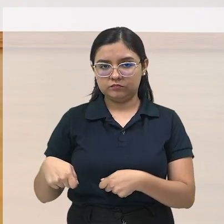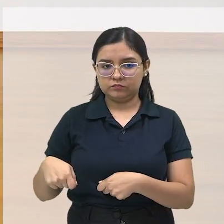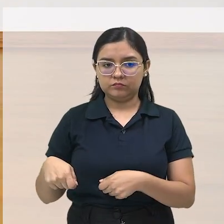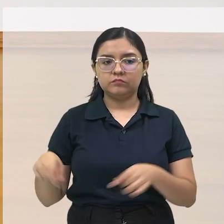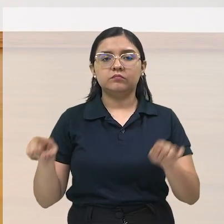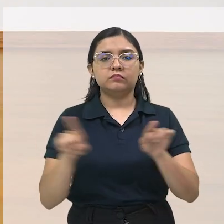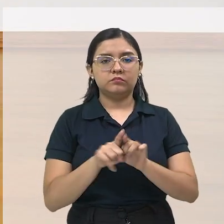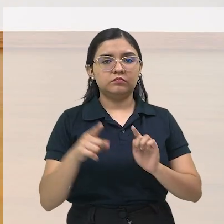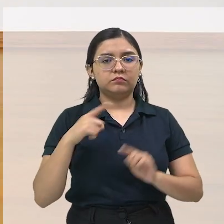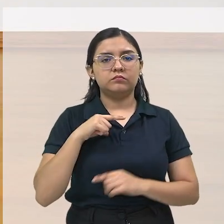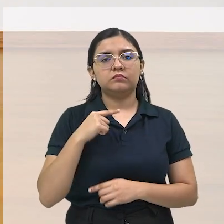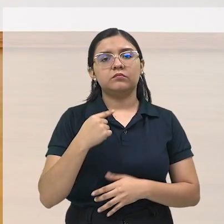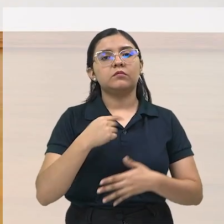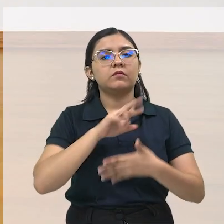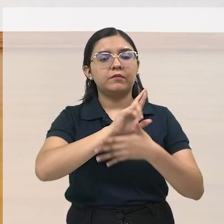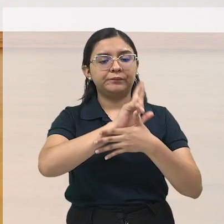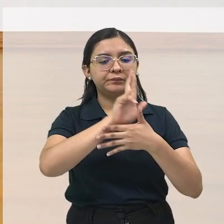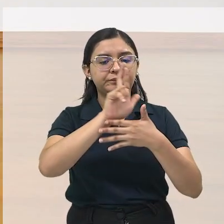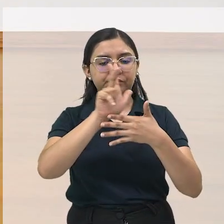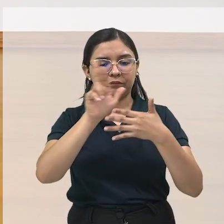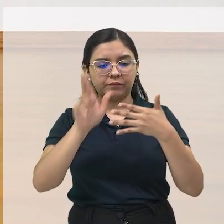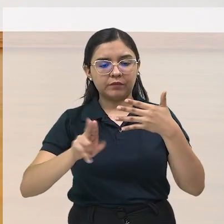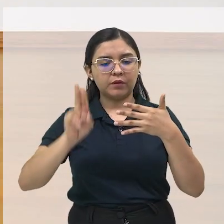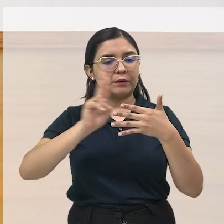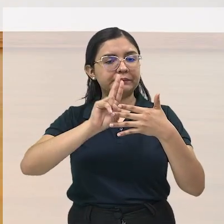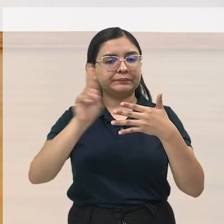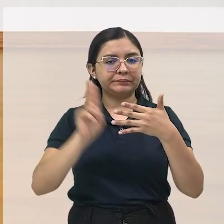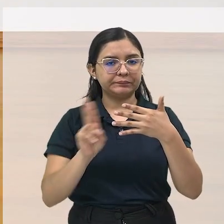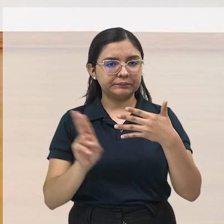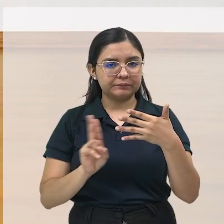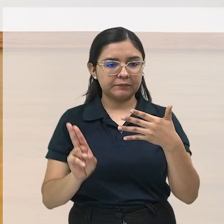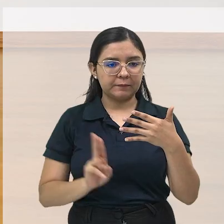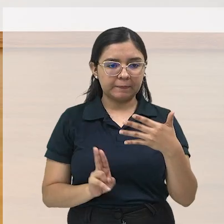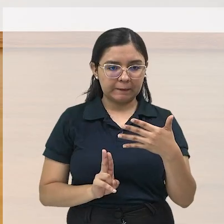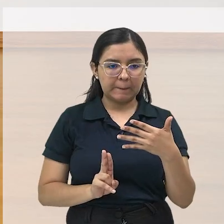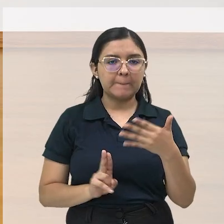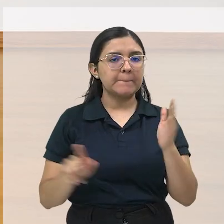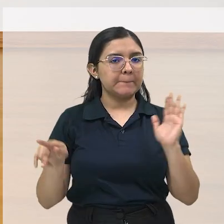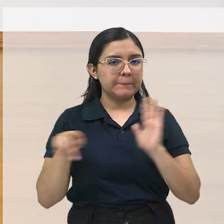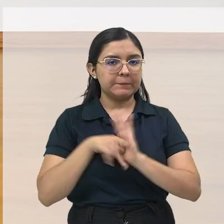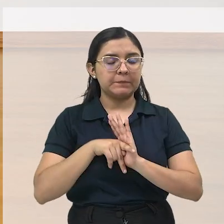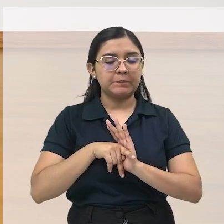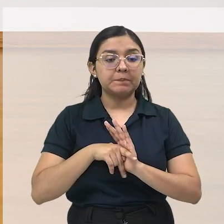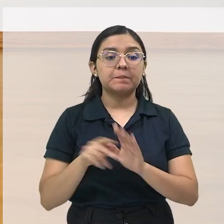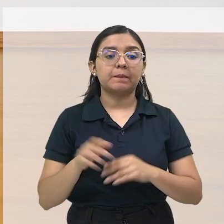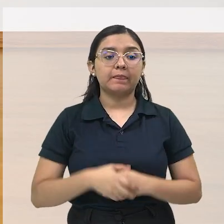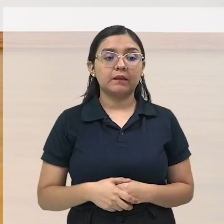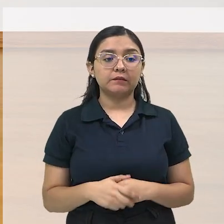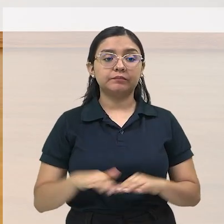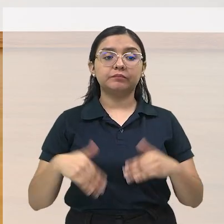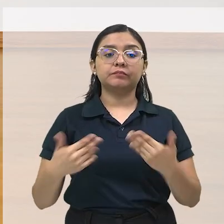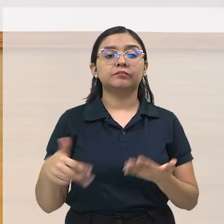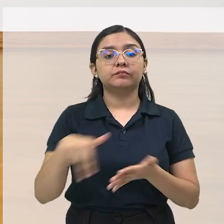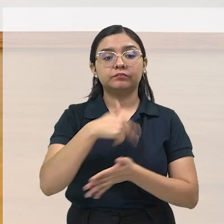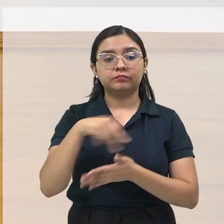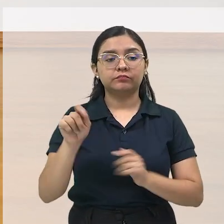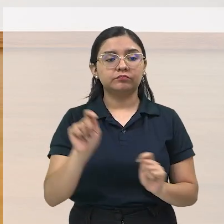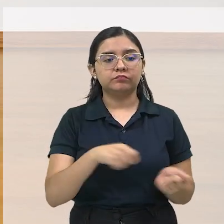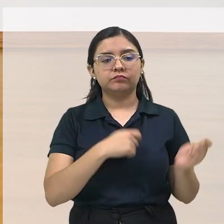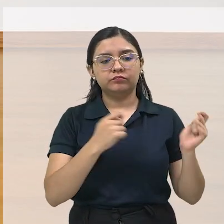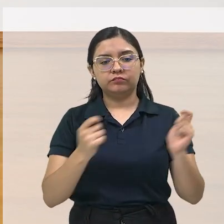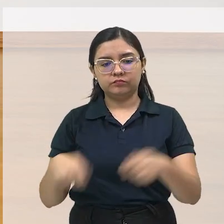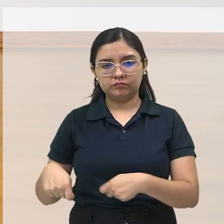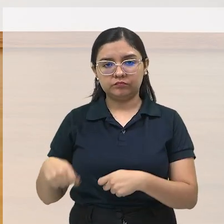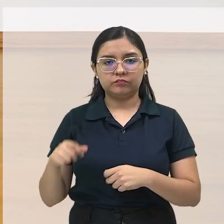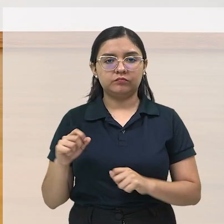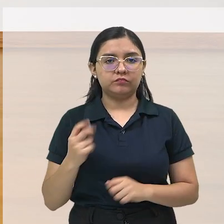também chamado de pau e corda, samba de roda do Marajó e baião típico do Marajó. A dança do carimbó é realizada